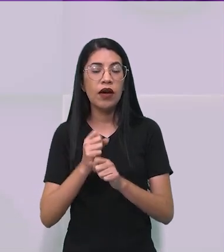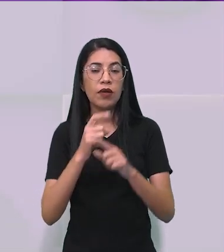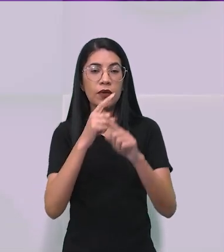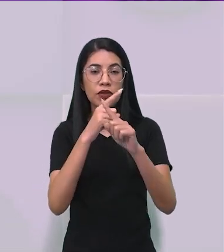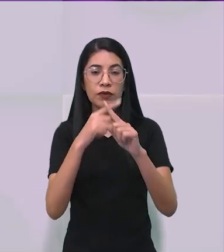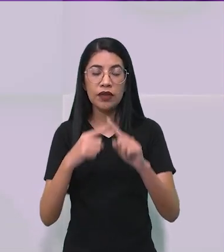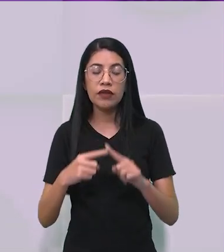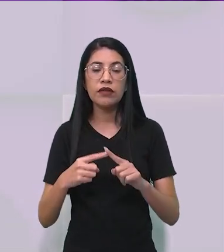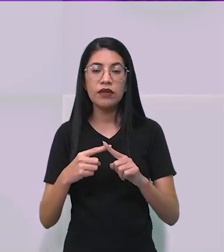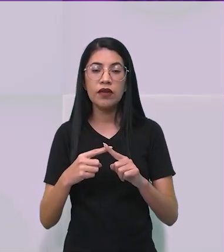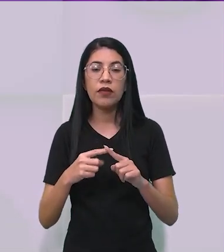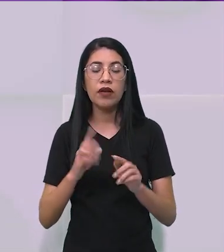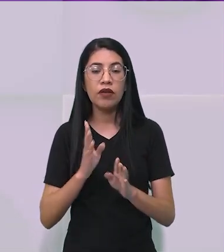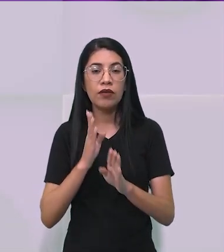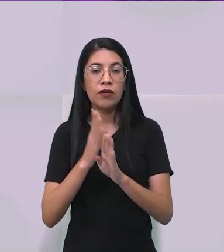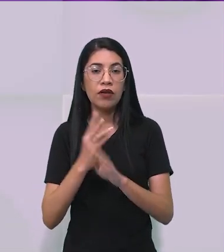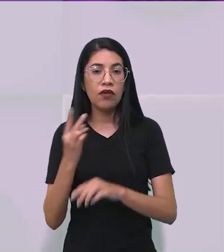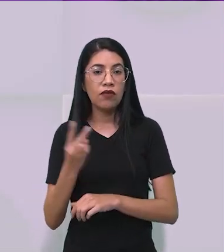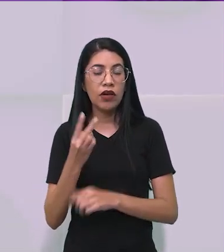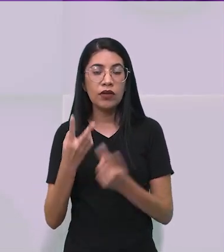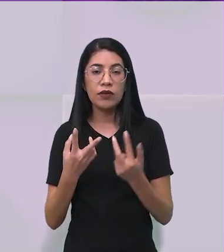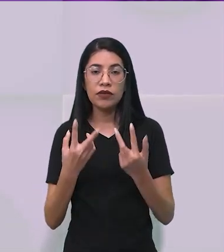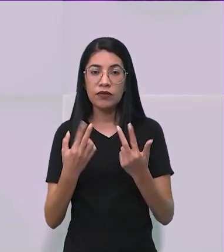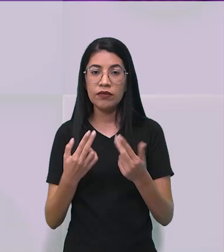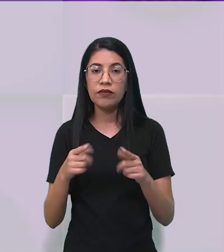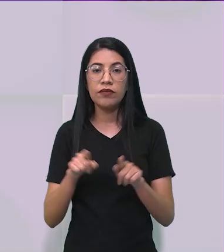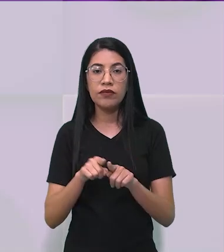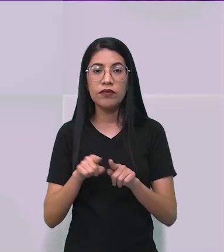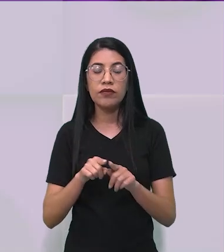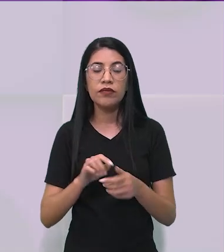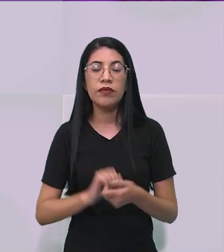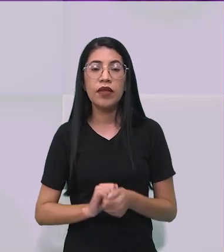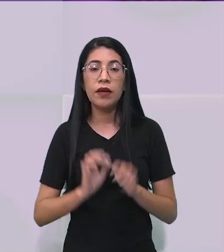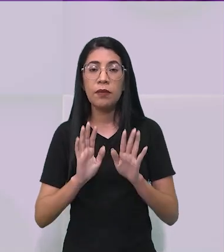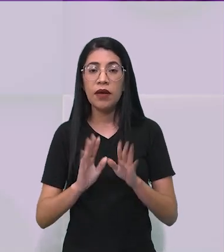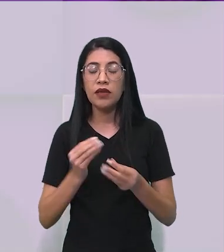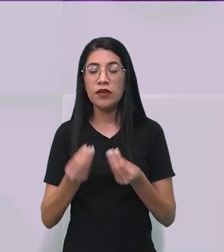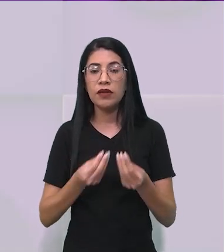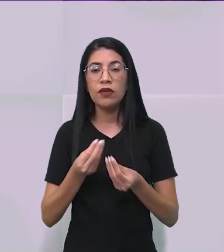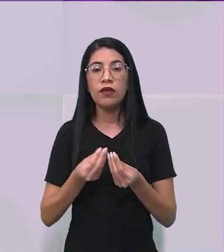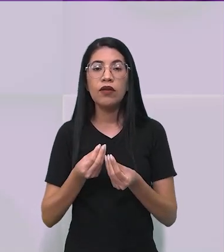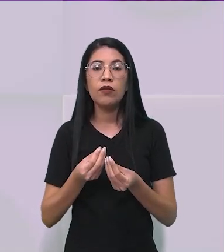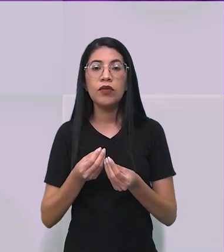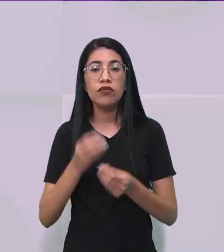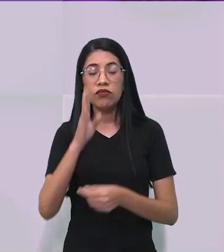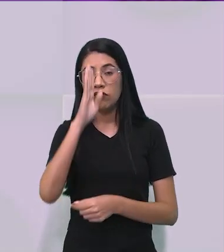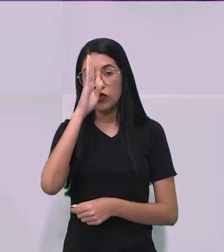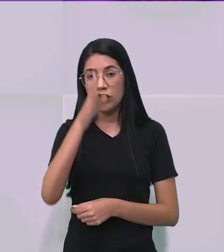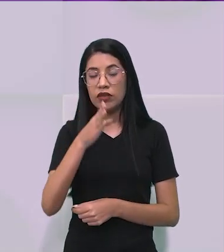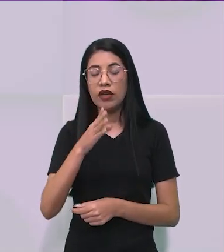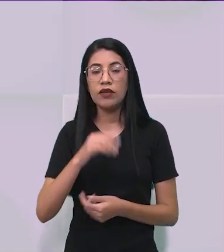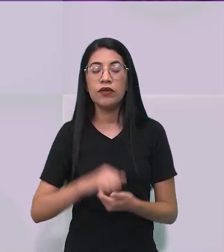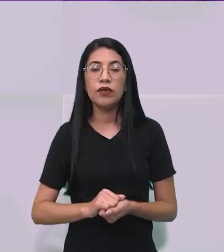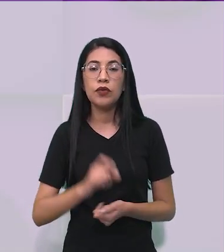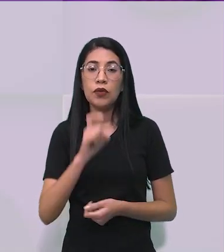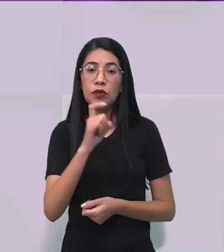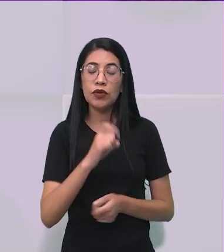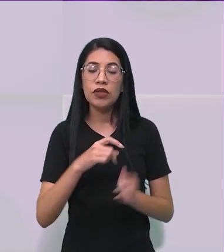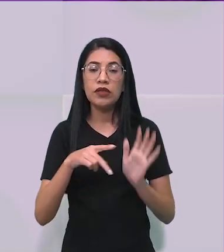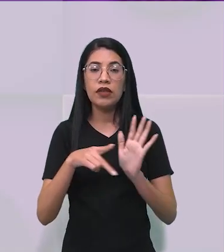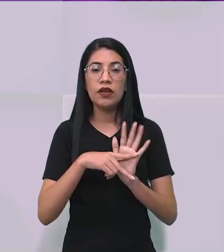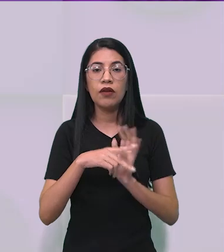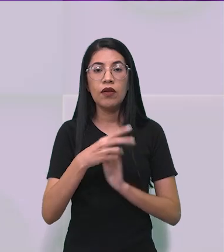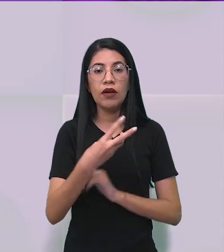encontrar a mesma resposta, tá? Só que agora de forma direta, né? O X vai ser igual a